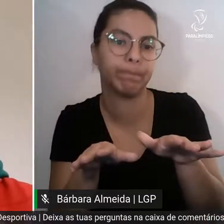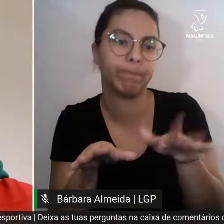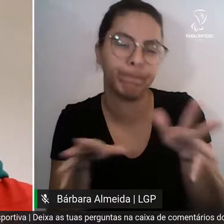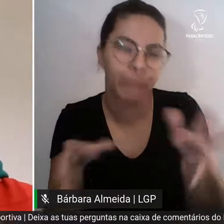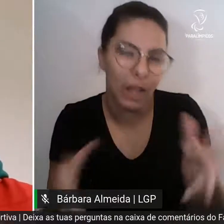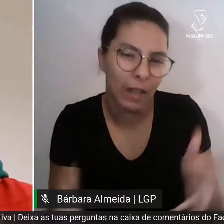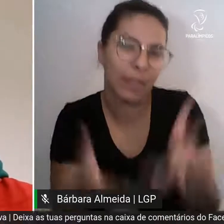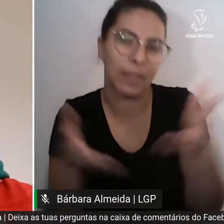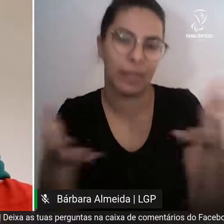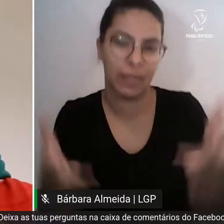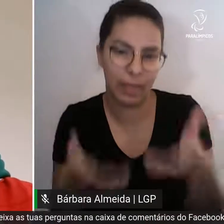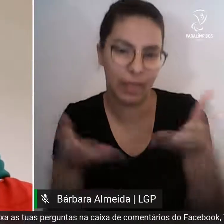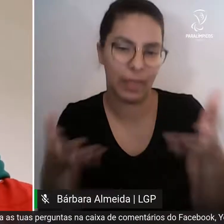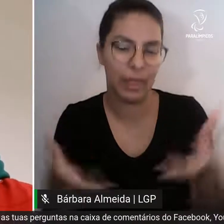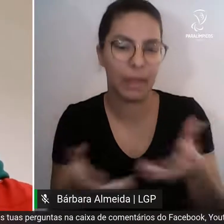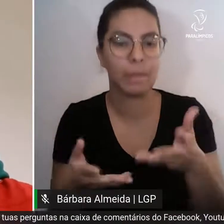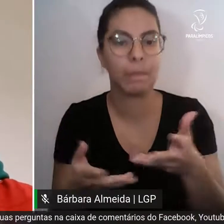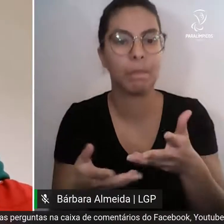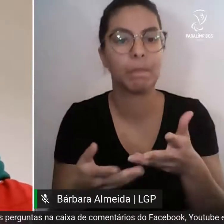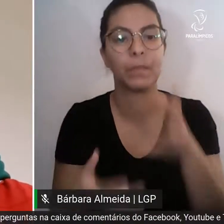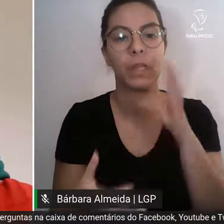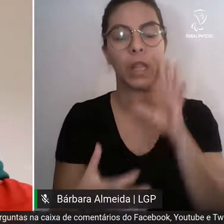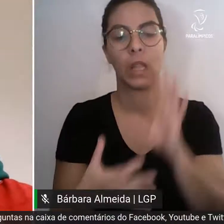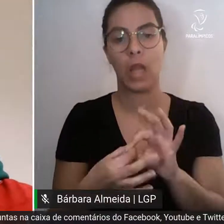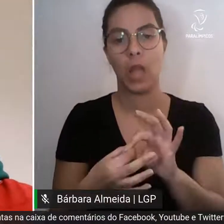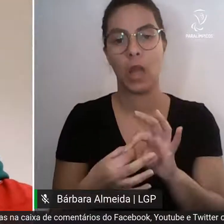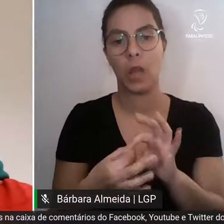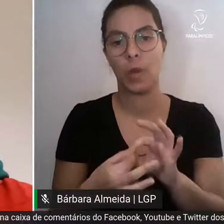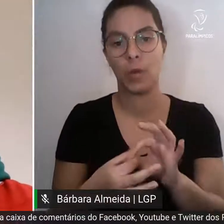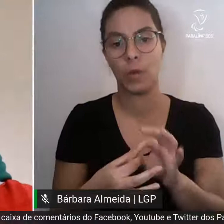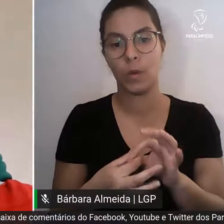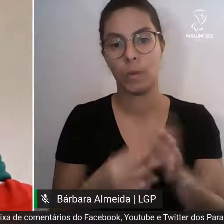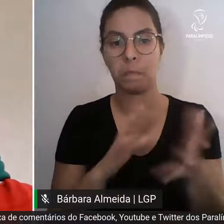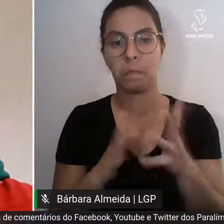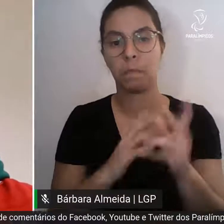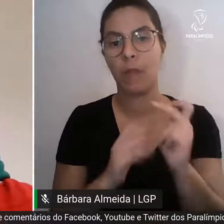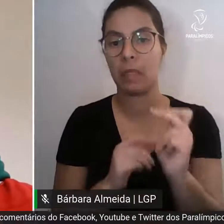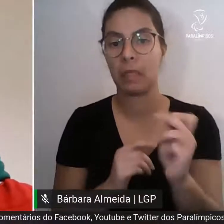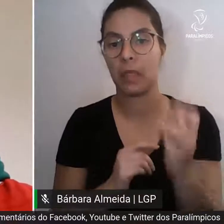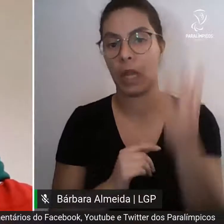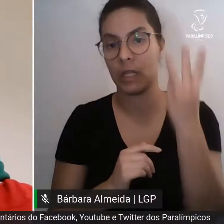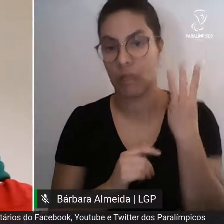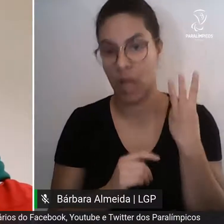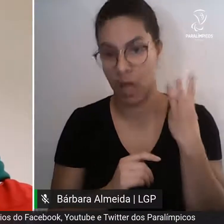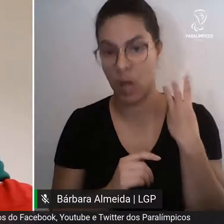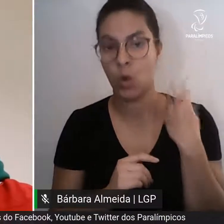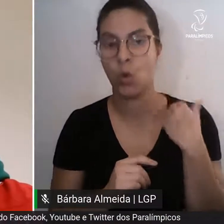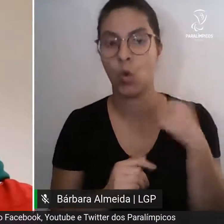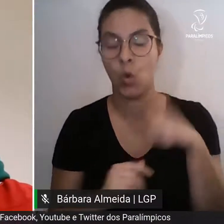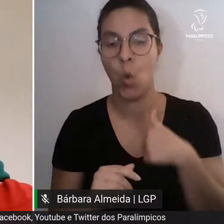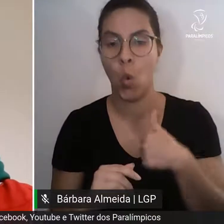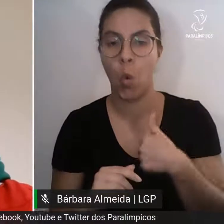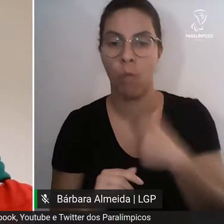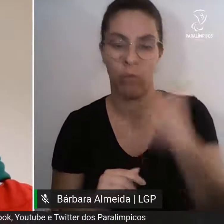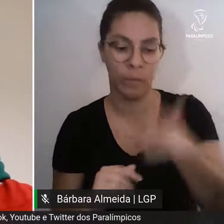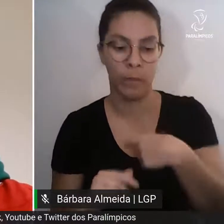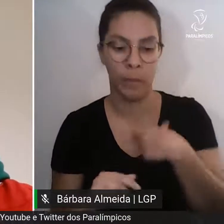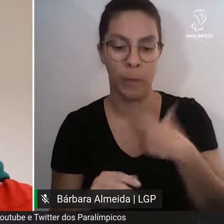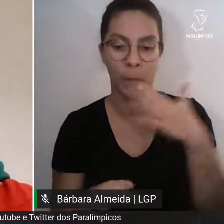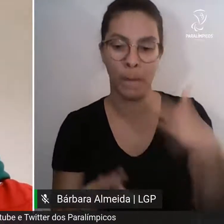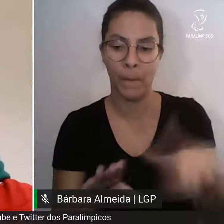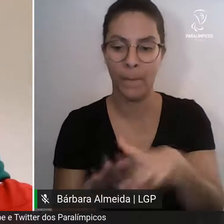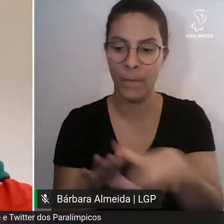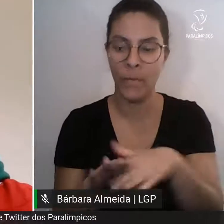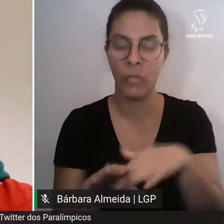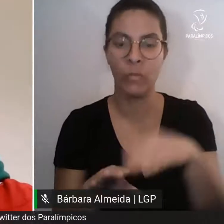ligeira. Há cerca de 3 anos eu participei num curso de treinadores de